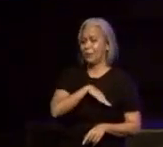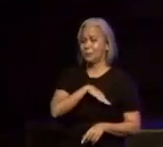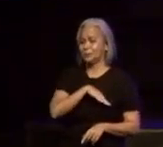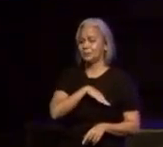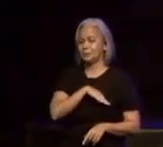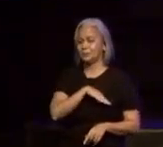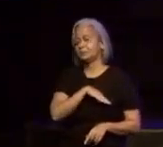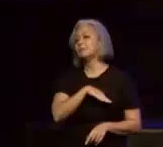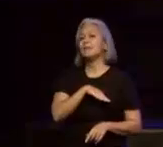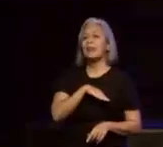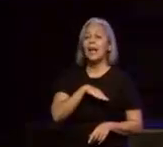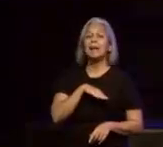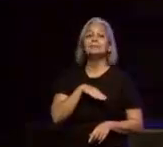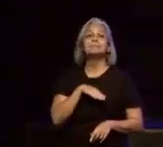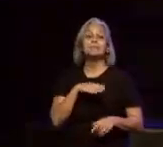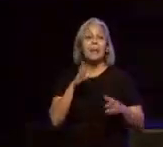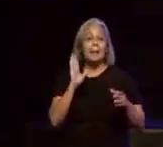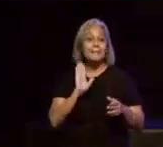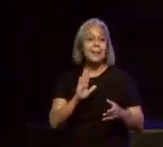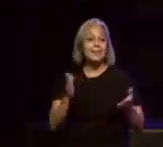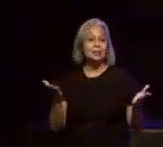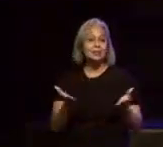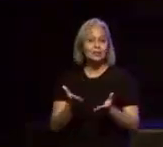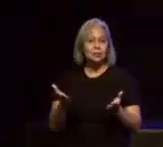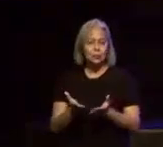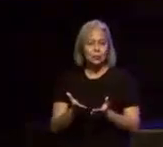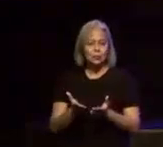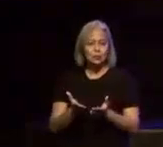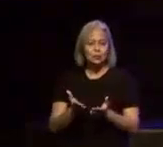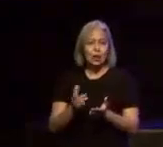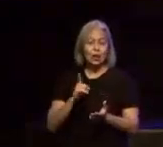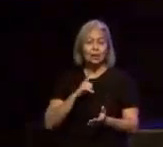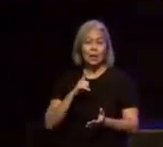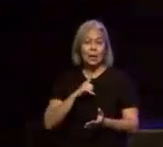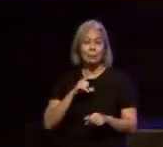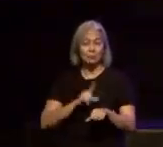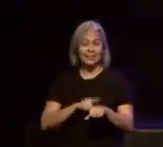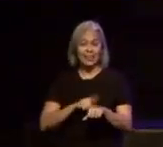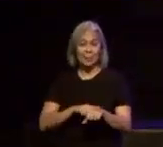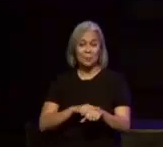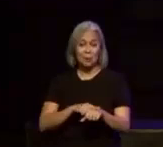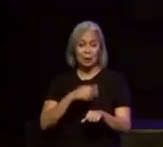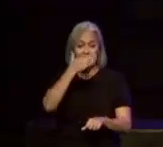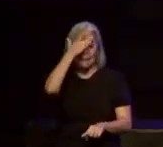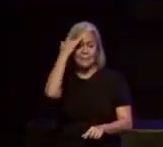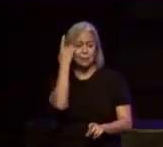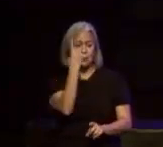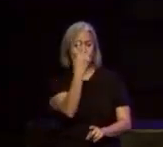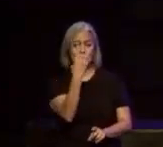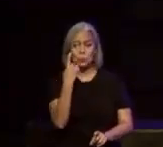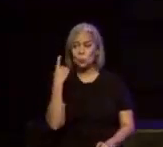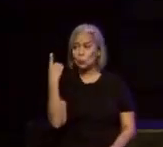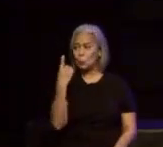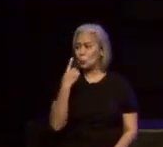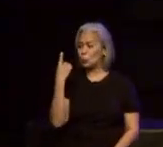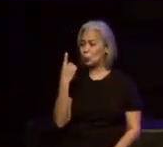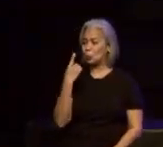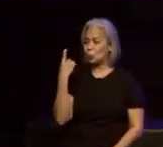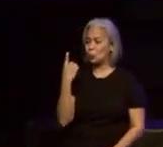nós vivemos num tempo onde mais e mais todo mundo está se isolando. A geração dos nossos filhos, a geração